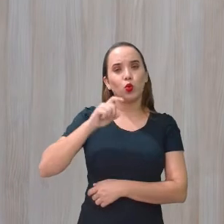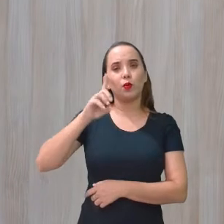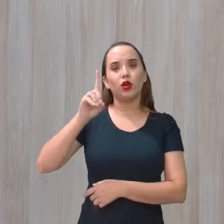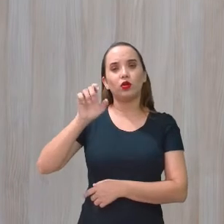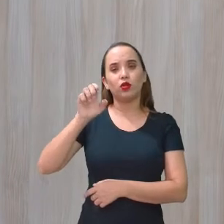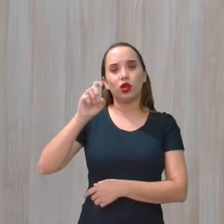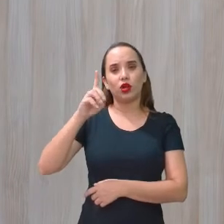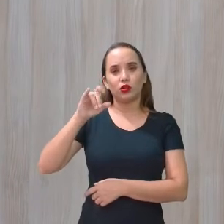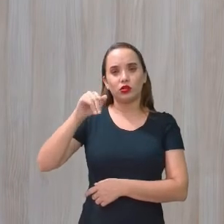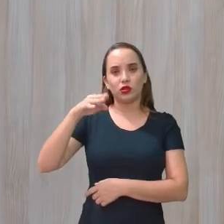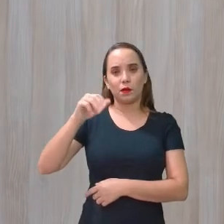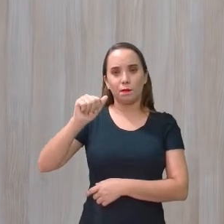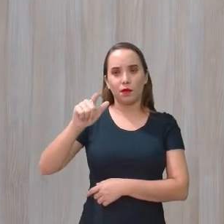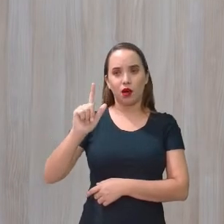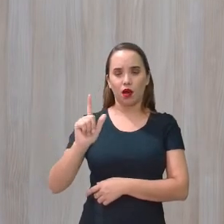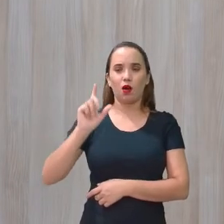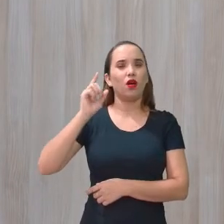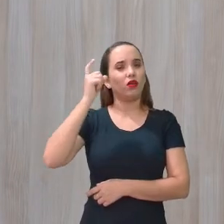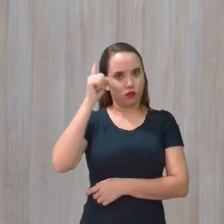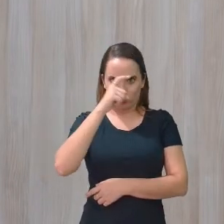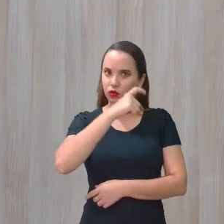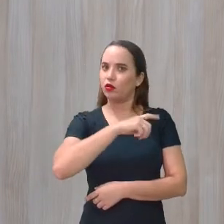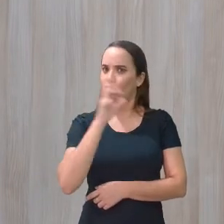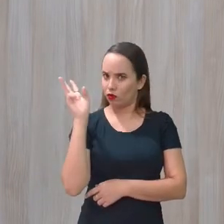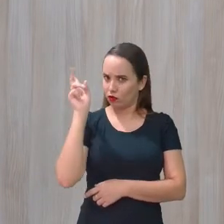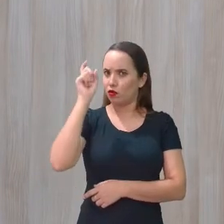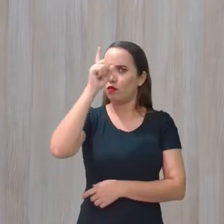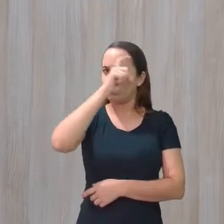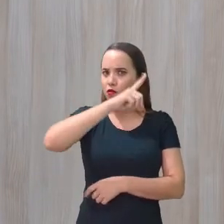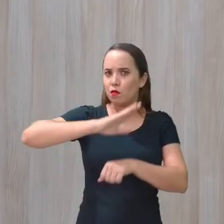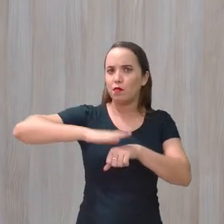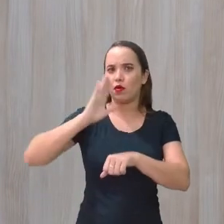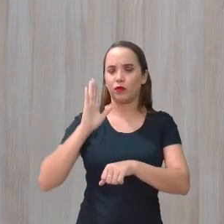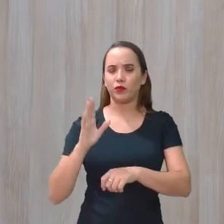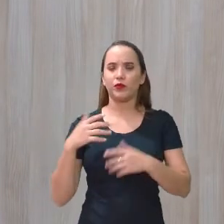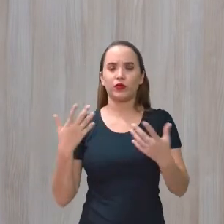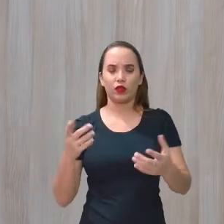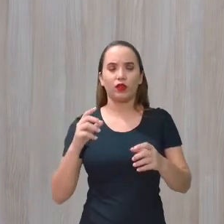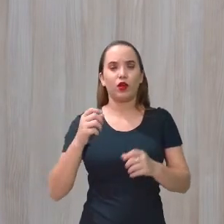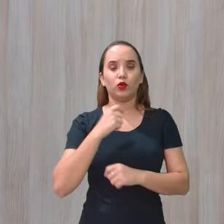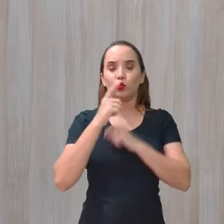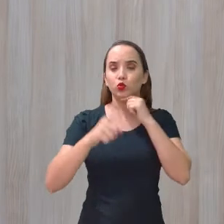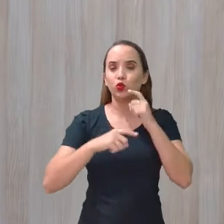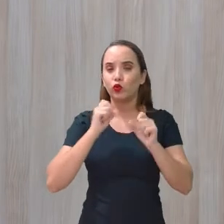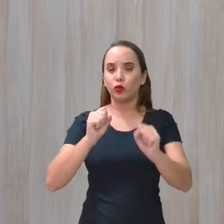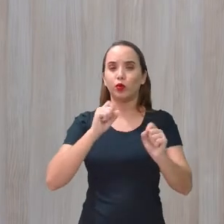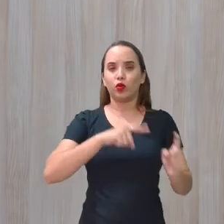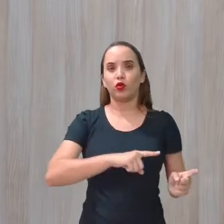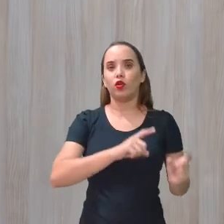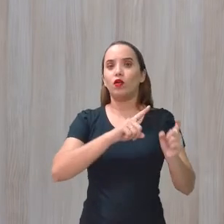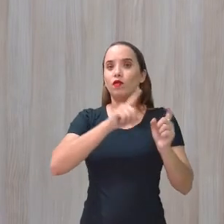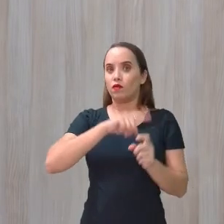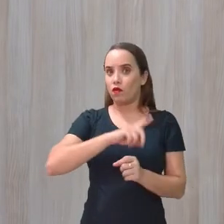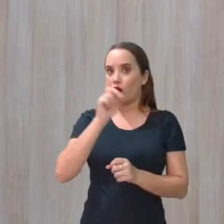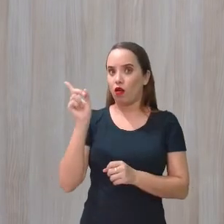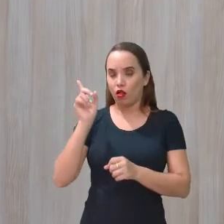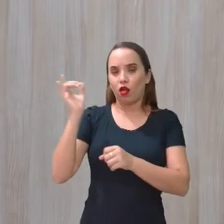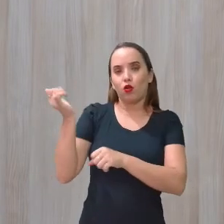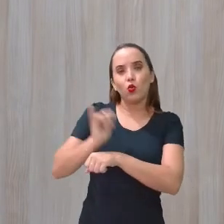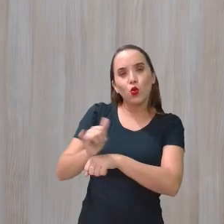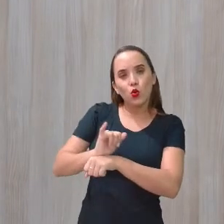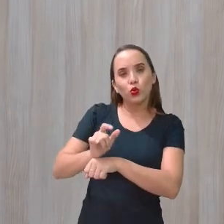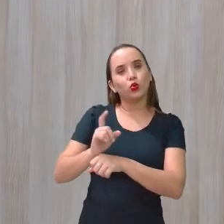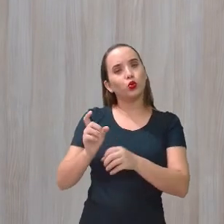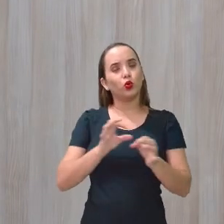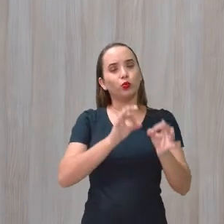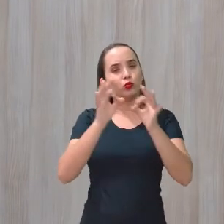qualquer dúvida, vai lá no nosso canal, assiste a aula sobre equações do primeiro grau, para você compreender que as técnicas que a